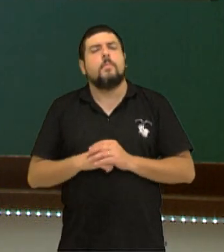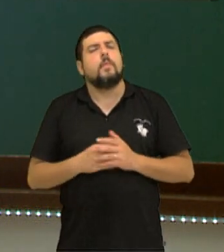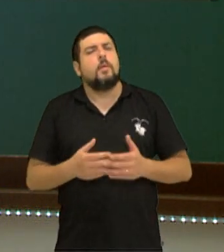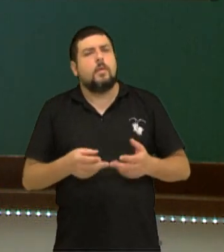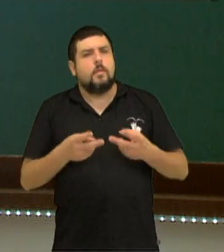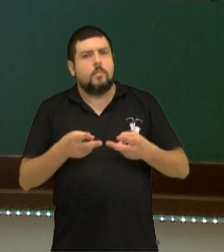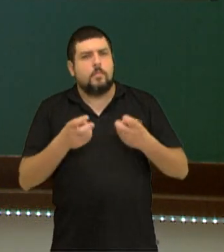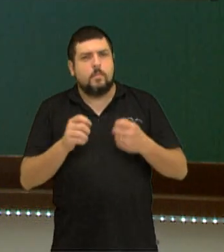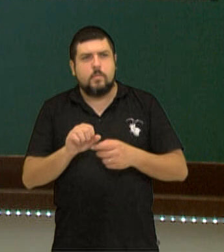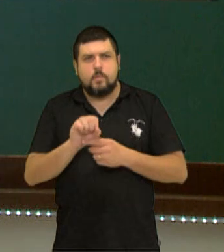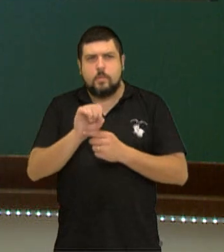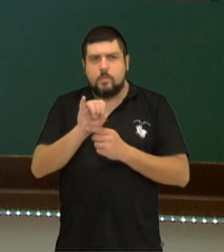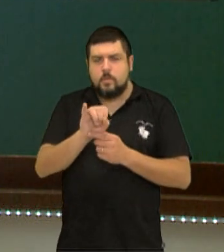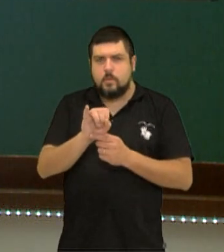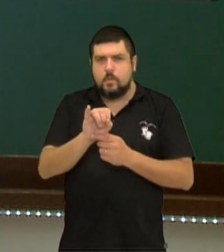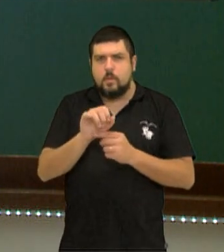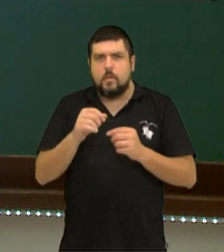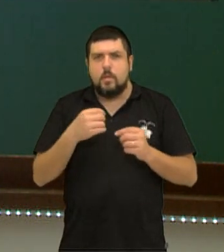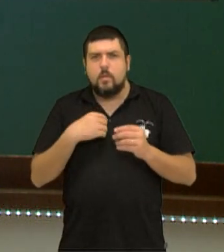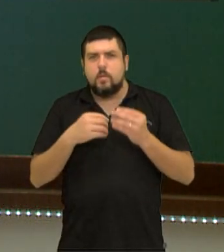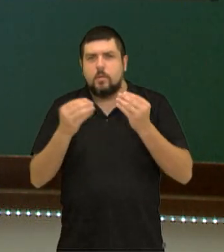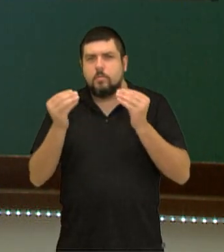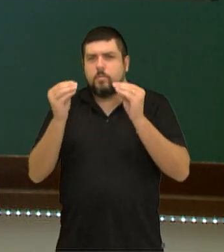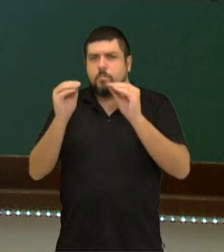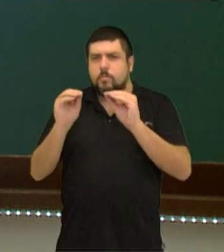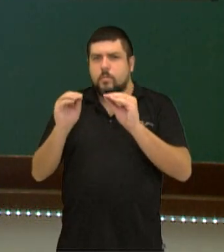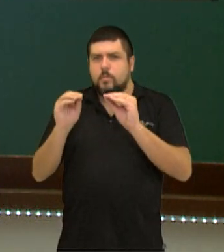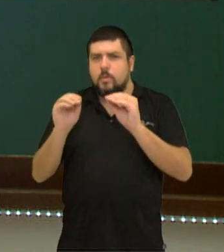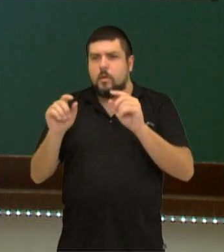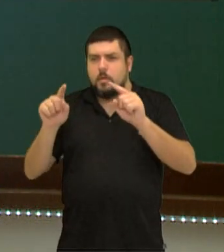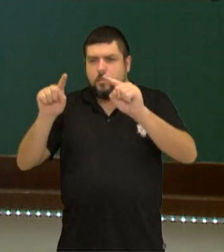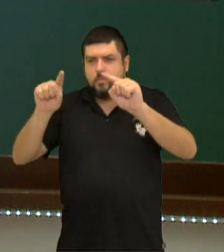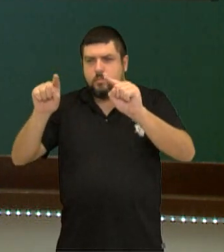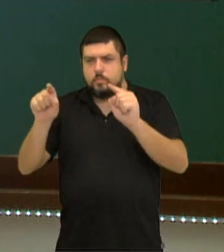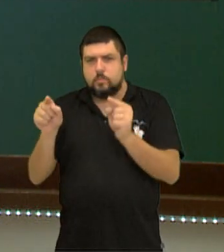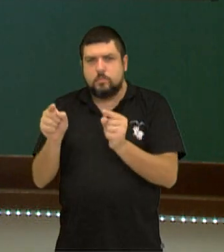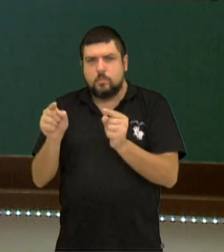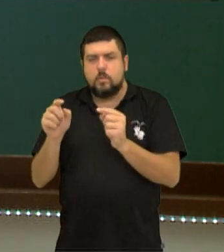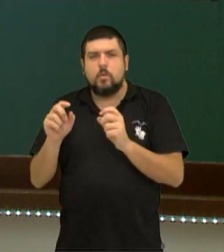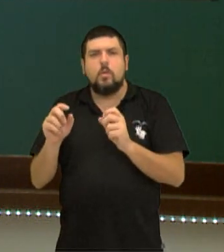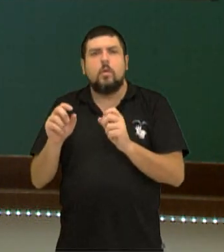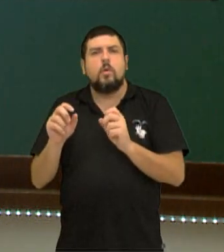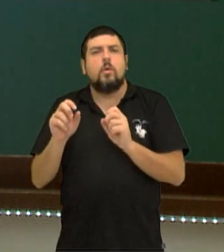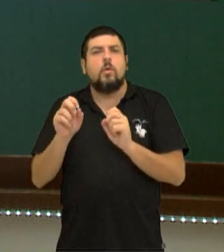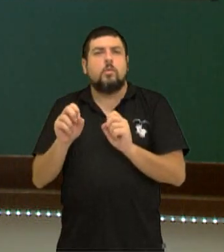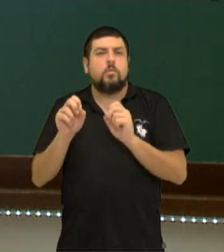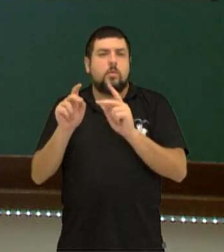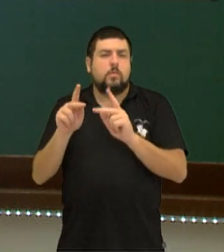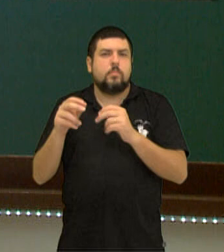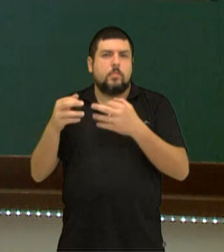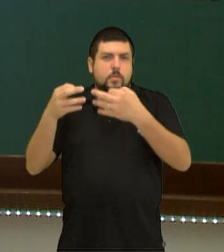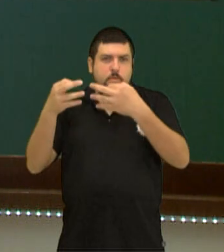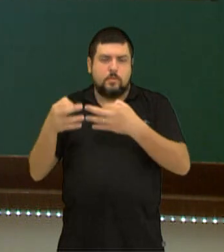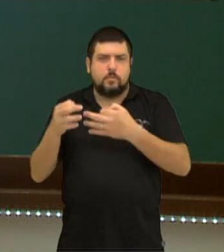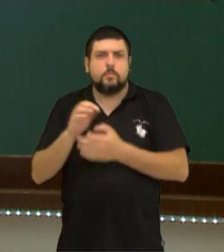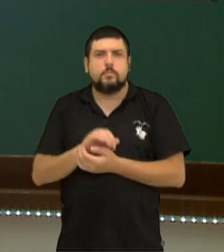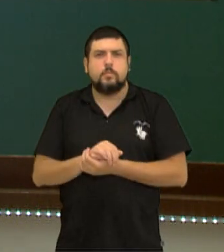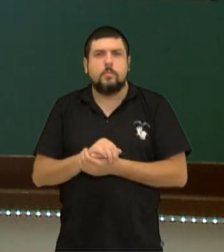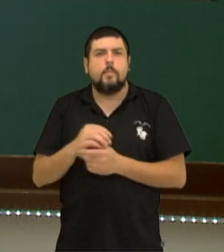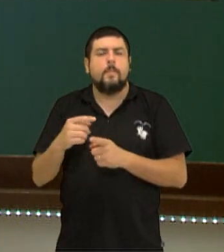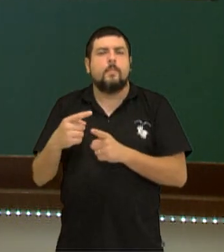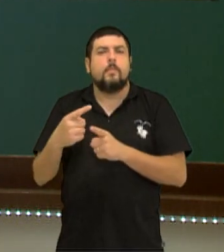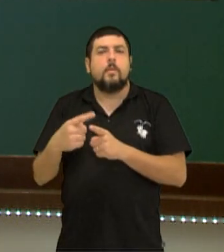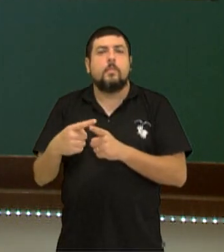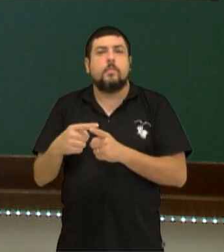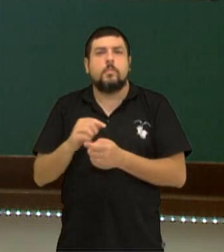você colocou essa diferença entre parênteses, ok? Está correto. Por